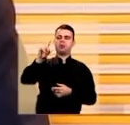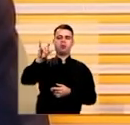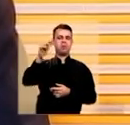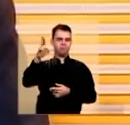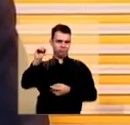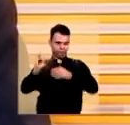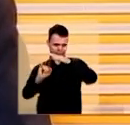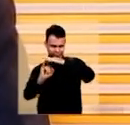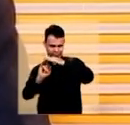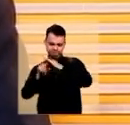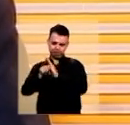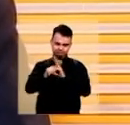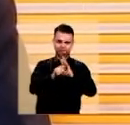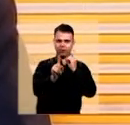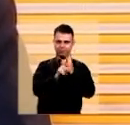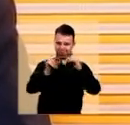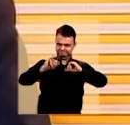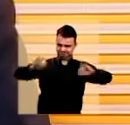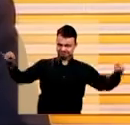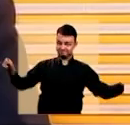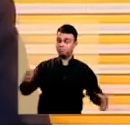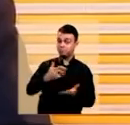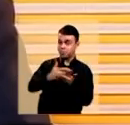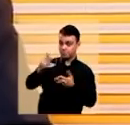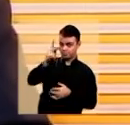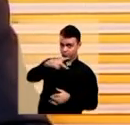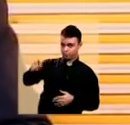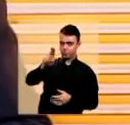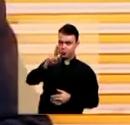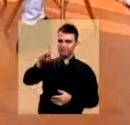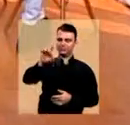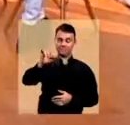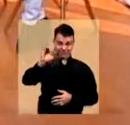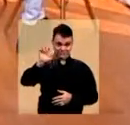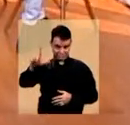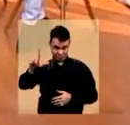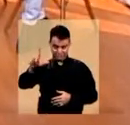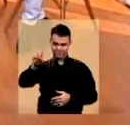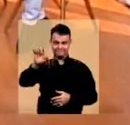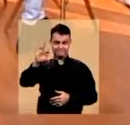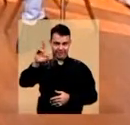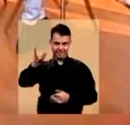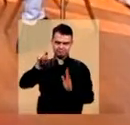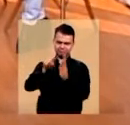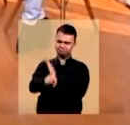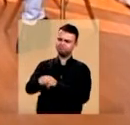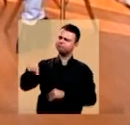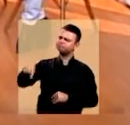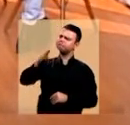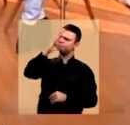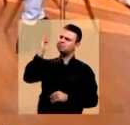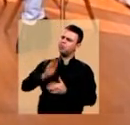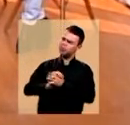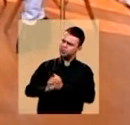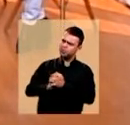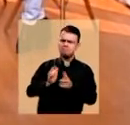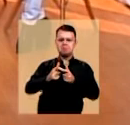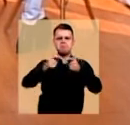Instituto ProLivro. Eu começo perguntando para o professor Gentil de Faria. Professor, temos que comemorar esse